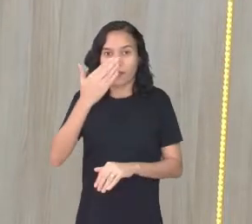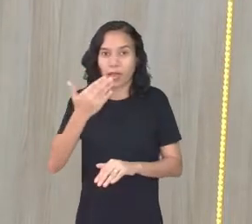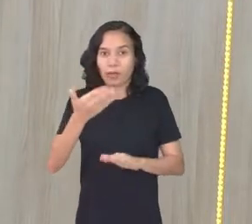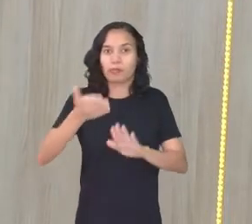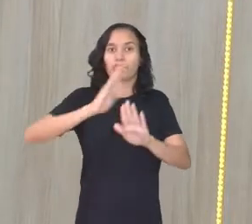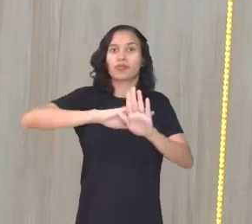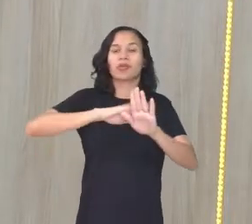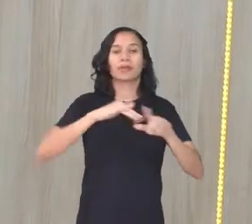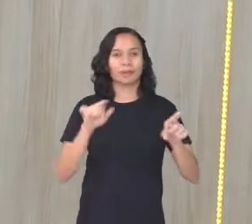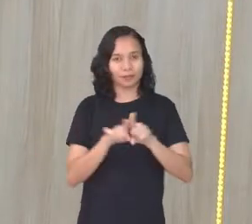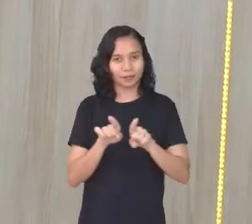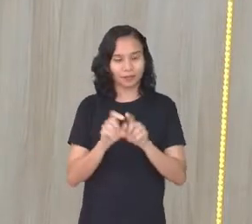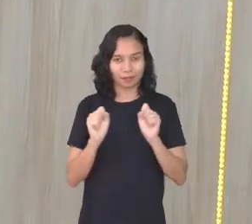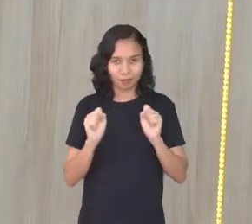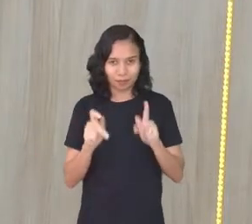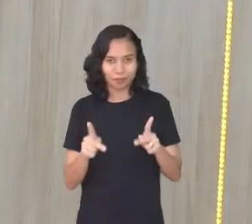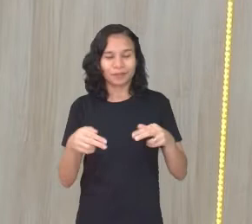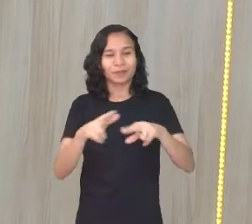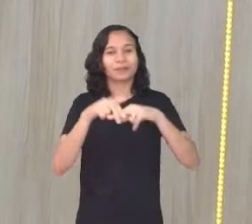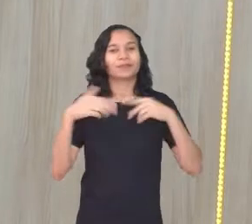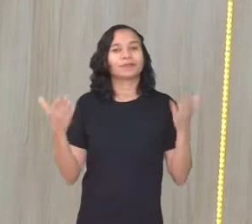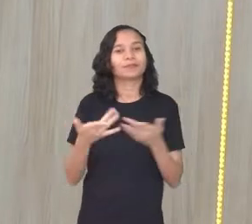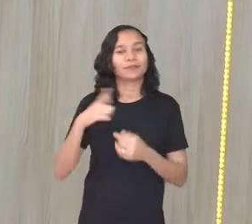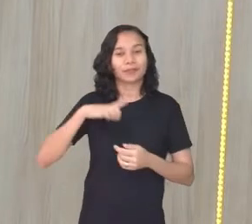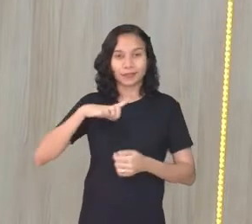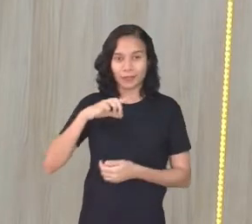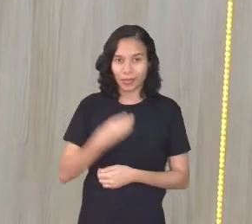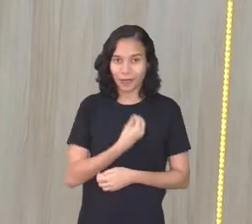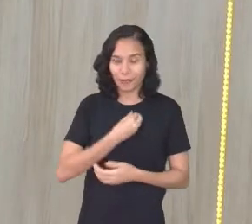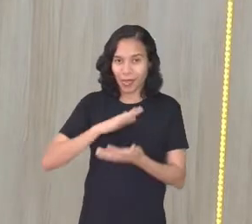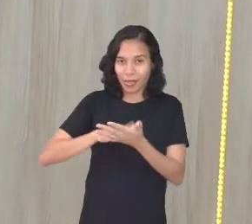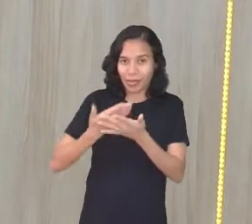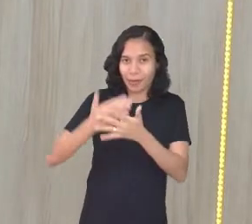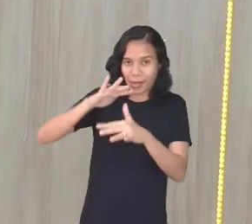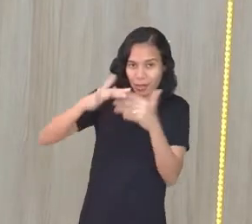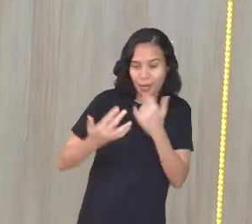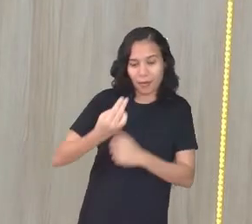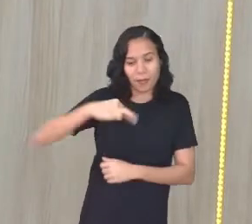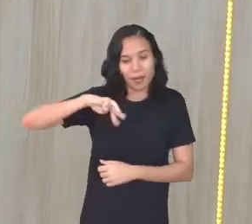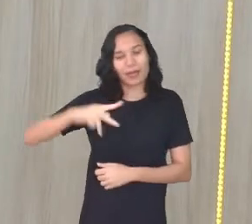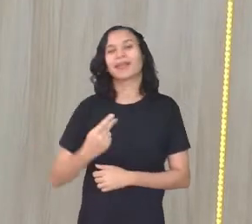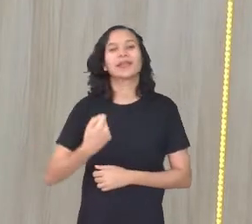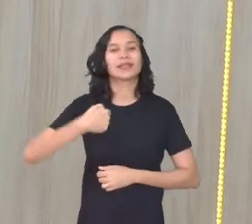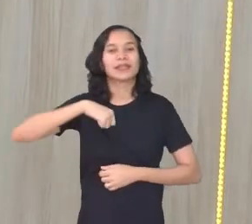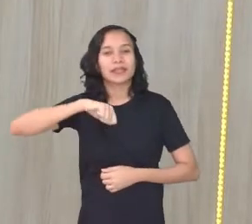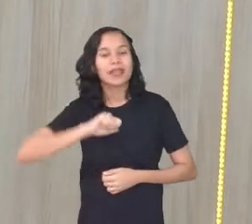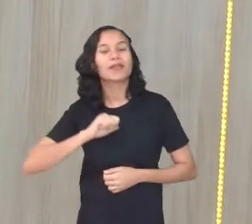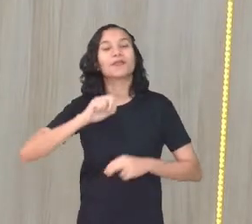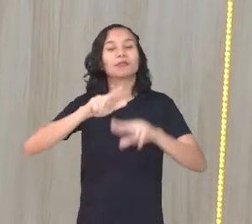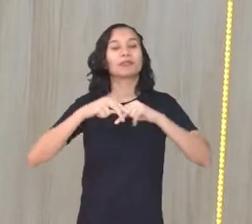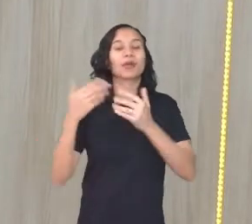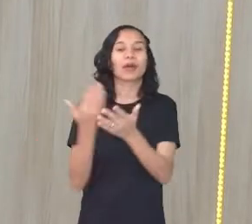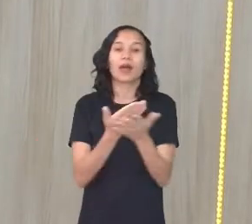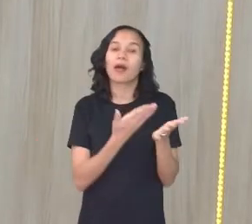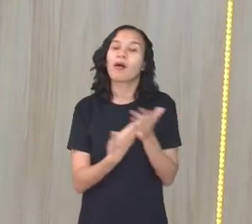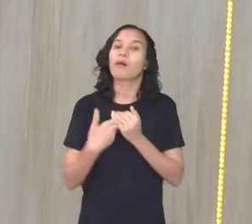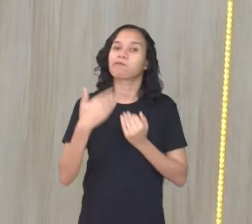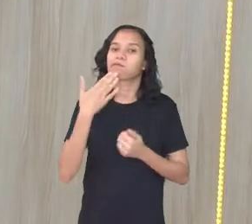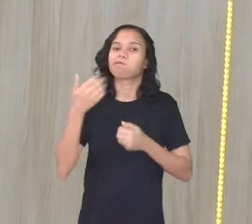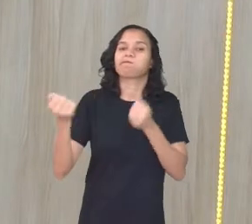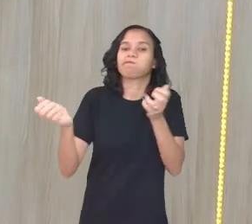também. Eu estou aqui com a Helena, a nossa intérprete de Libras, tornando a